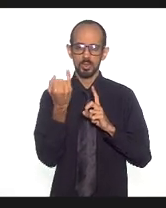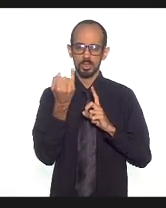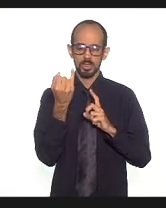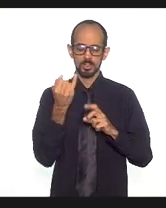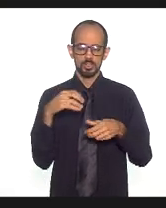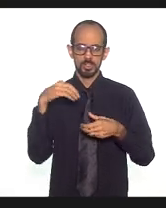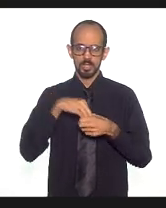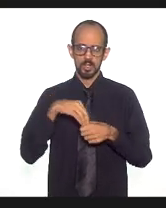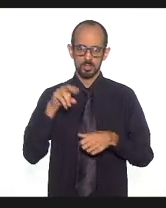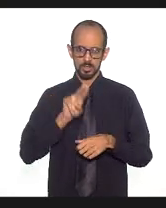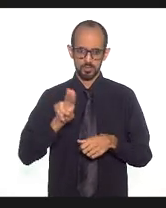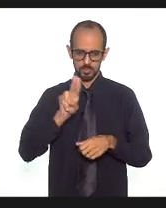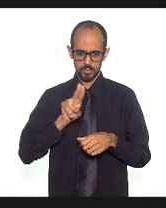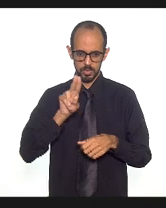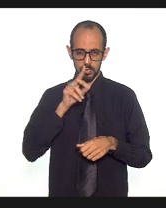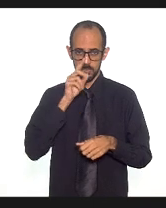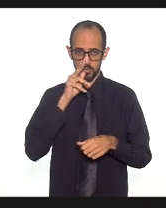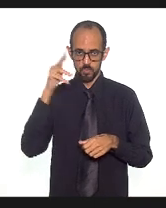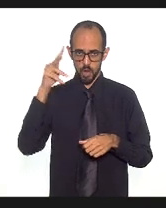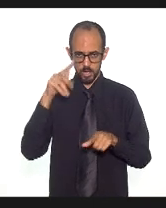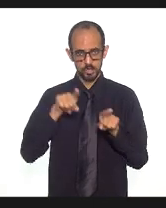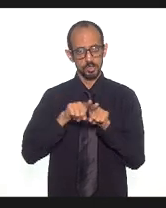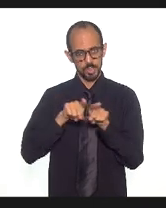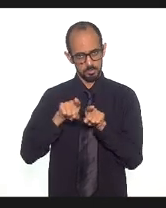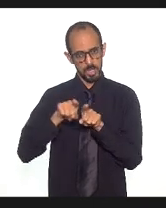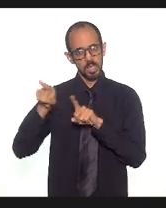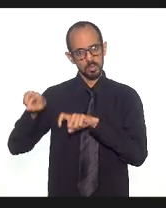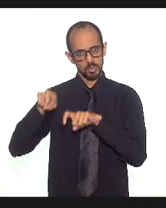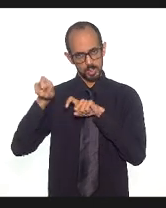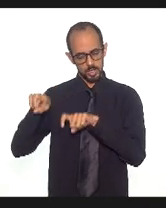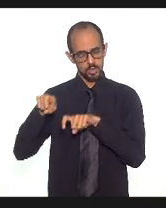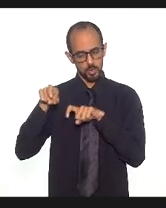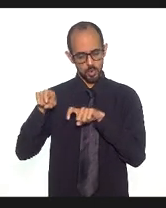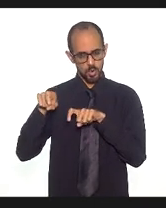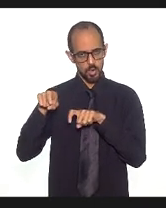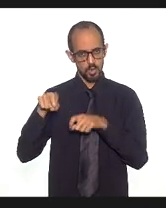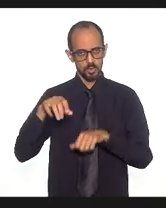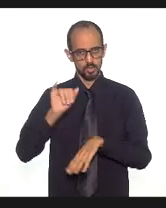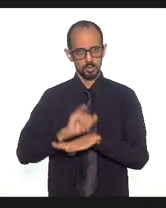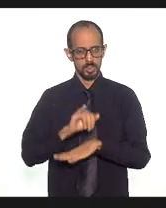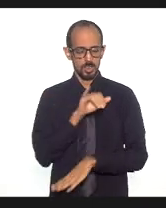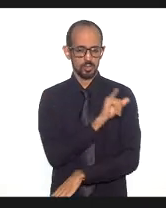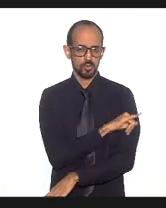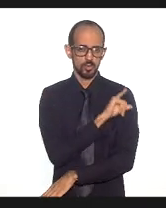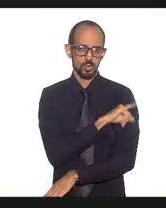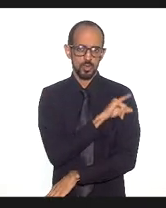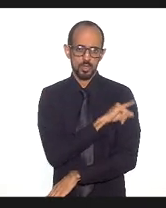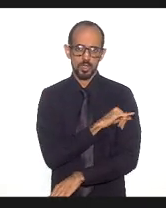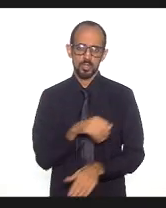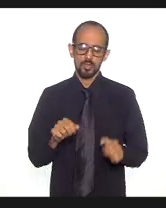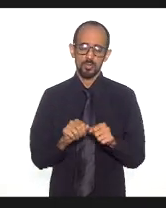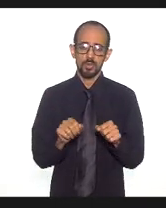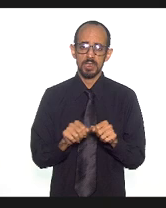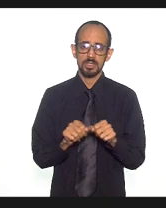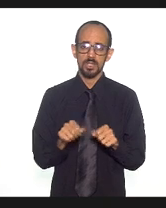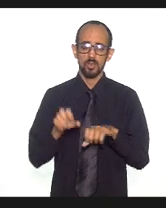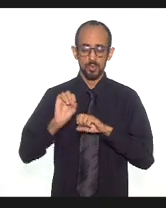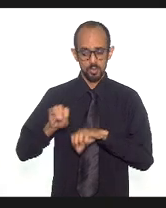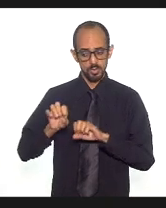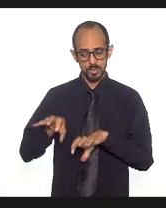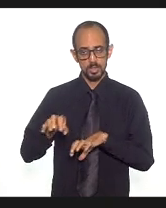inclusive, no interior do nosso estado do Rio de Janeiro, e fazendo com que o ensino à distância